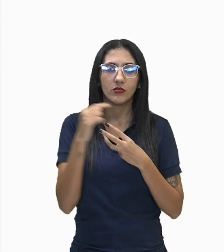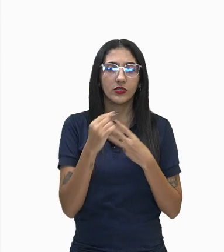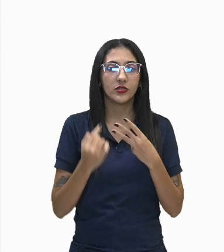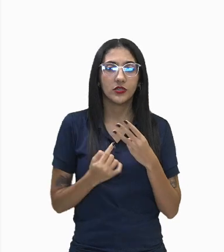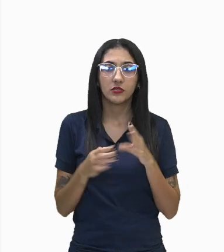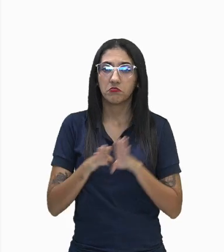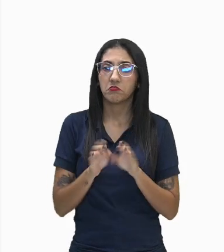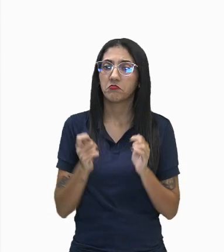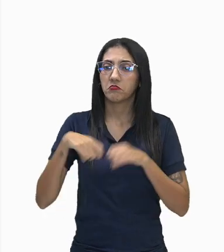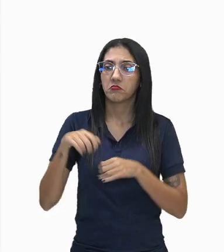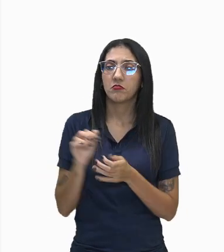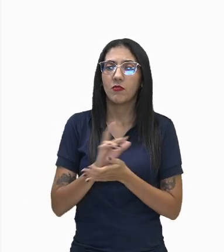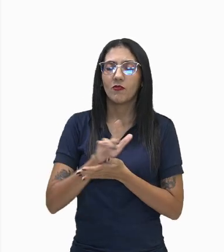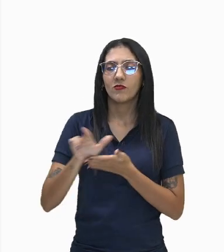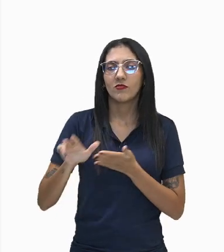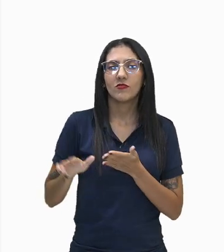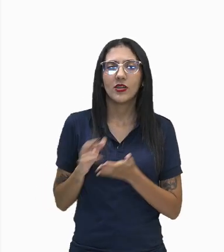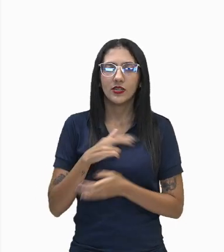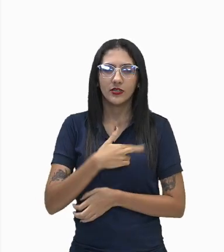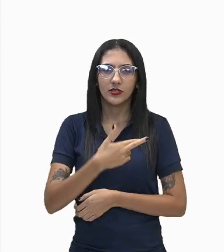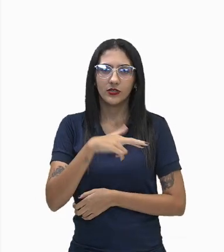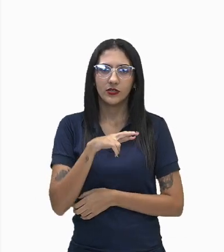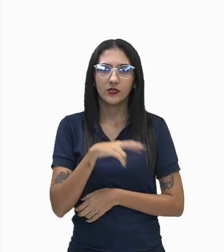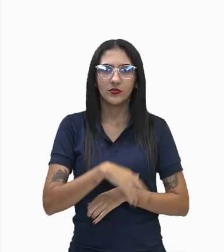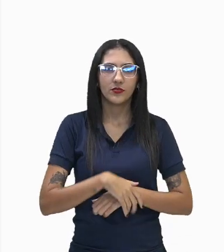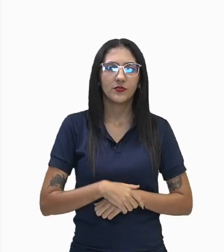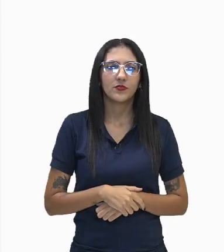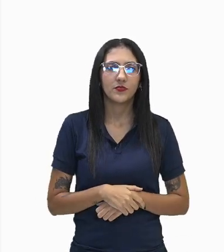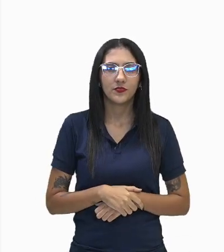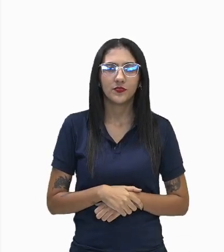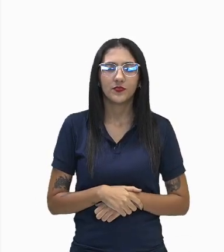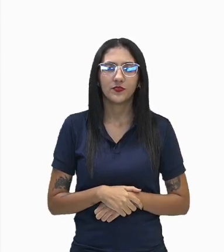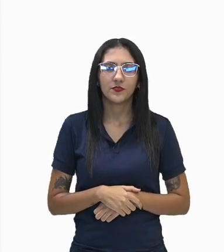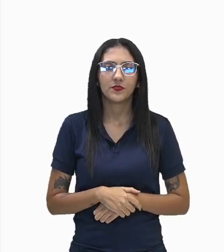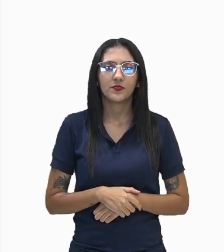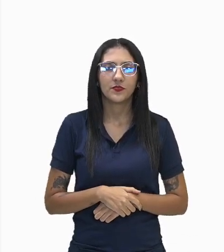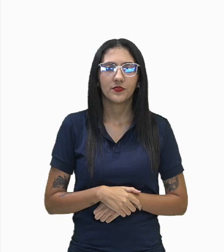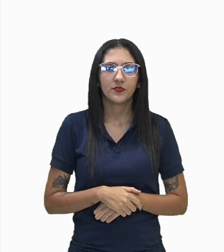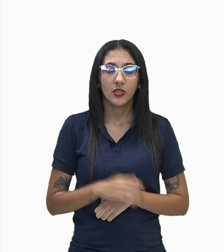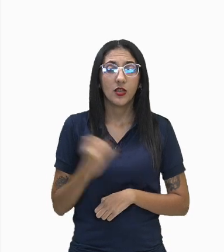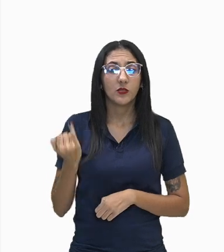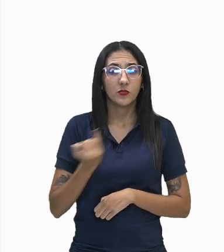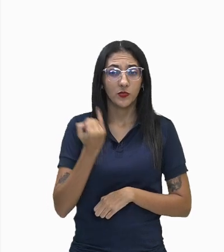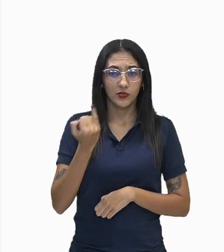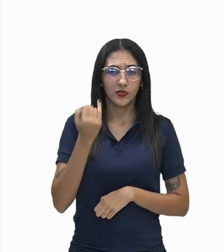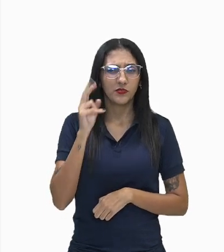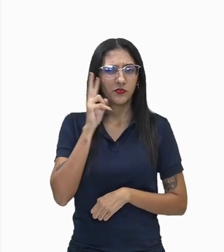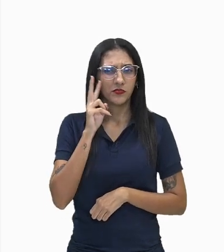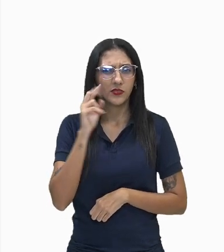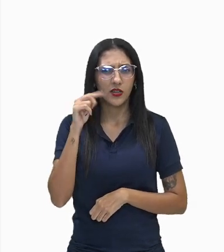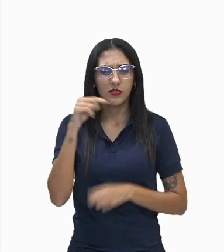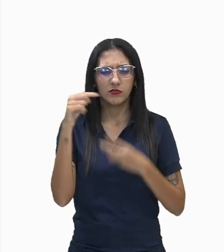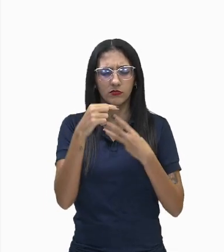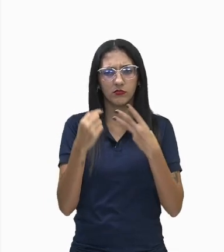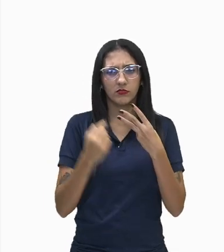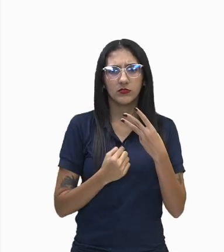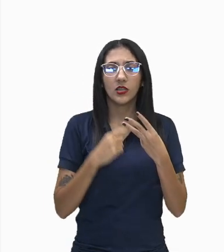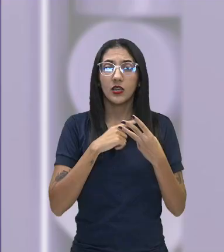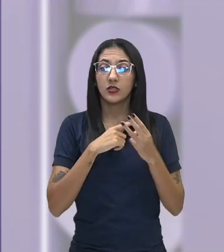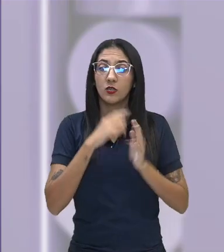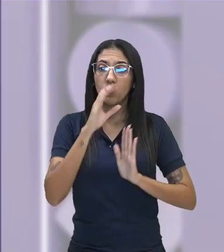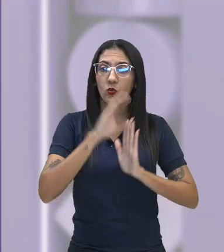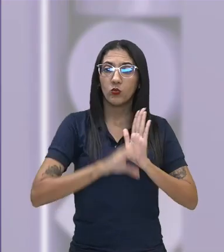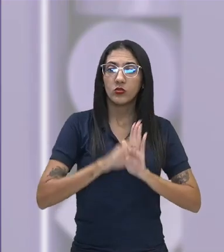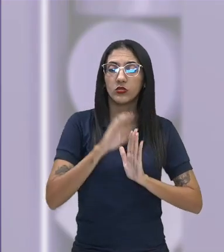para as diferentes religiões. É importante lembrar que essas três palavras têm um conceito